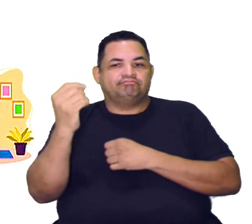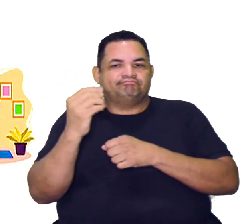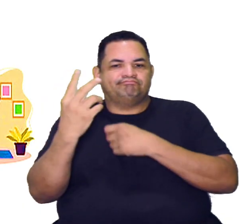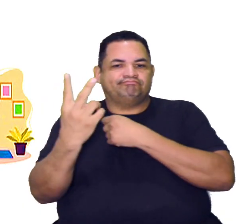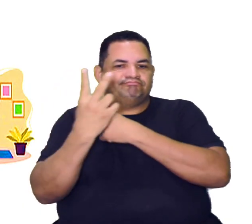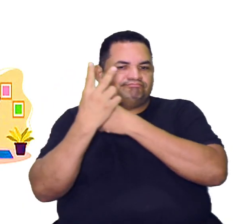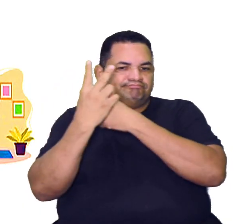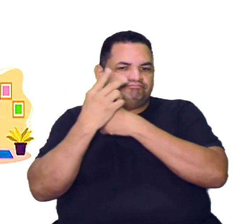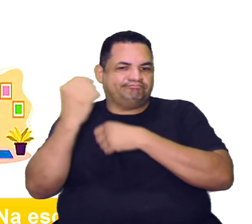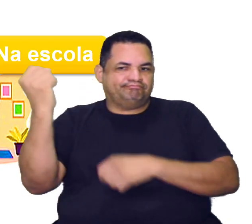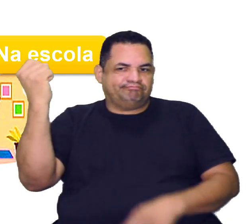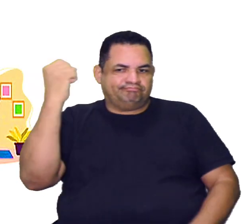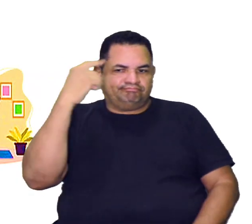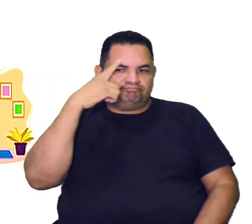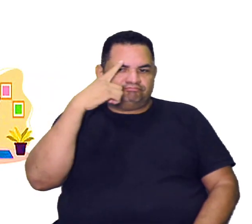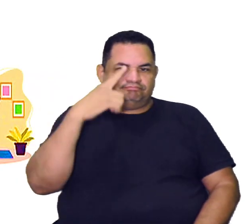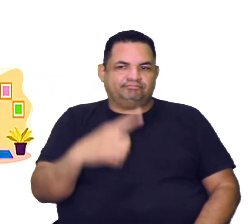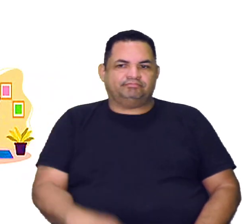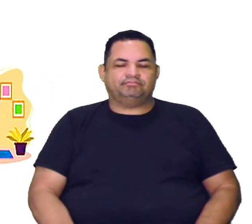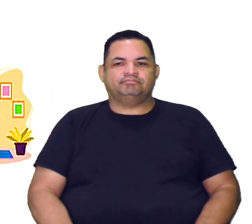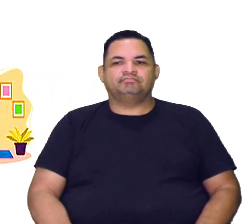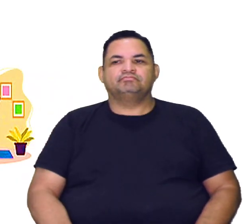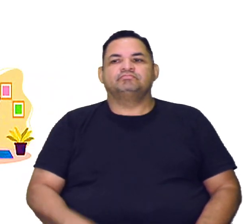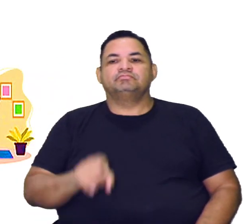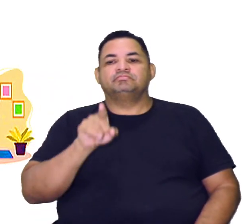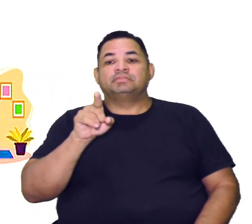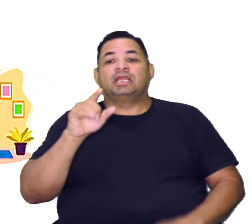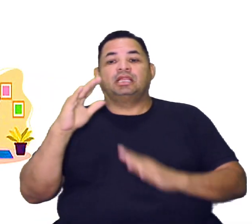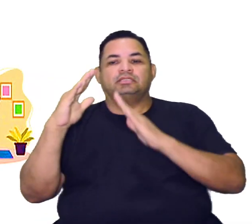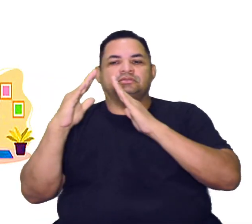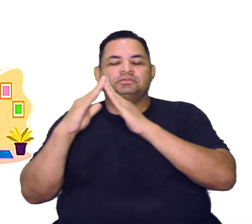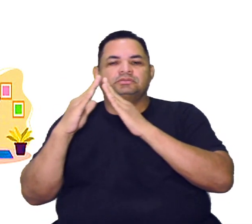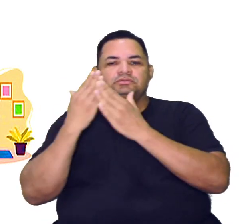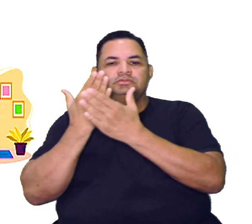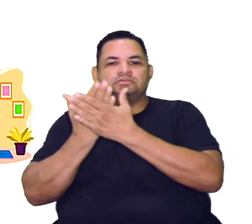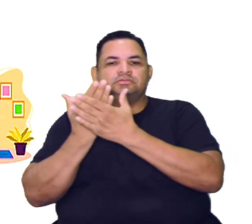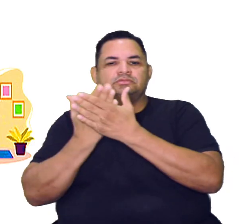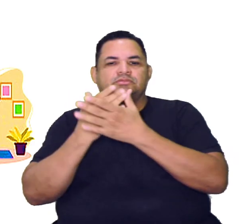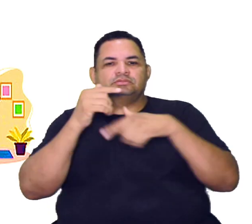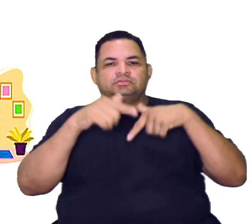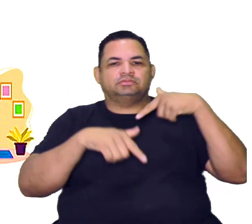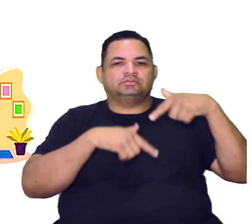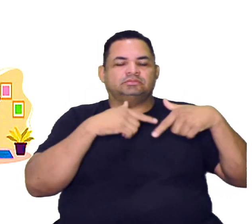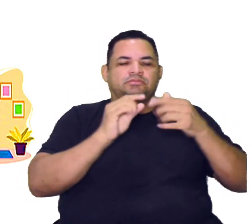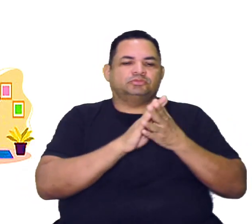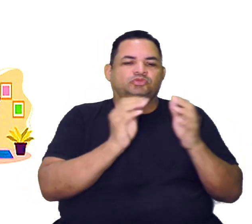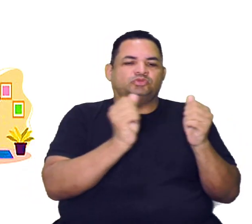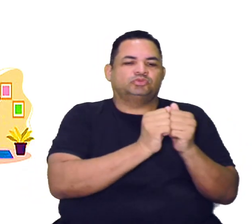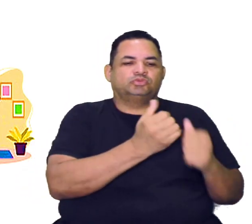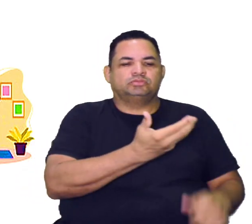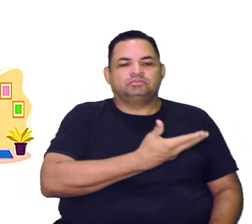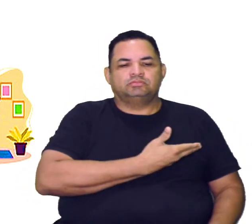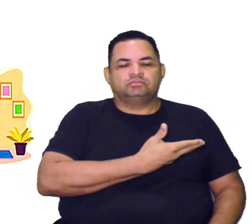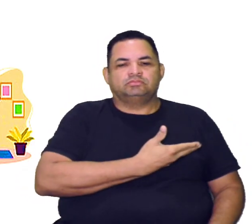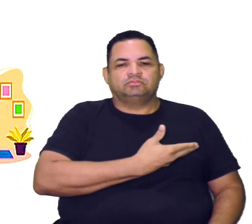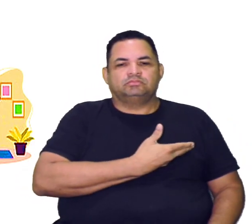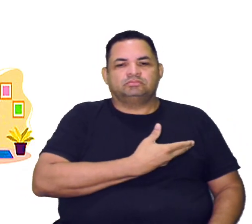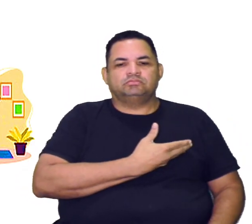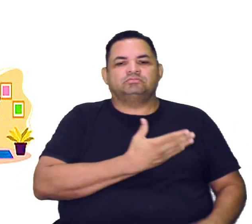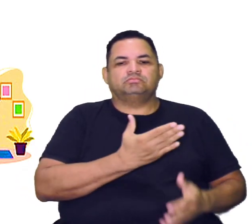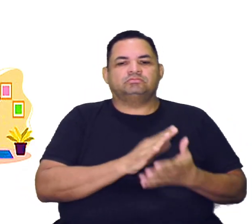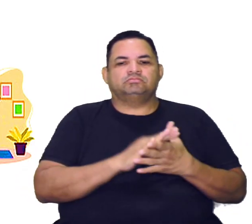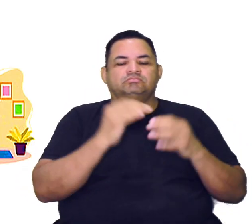né? Isso, muito bem. Na escola, no trabalho e com os amigos, a gente pode